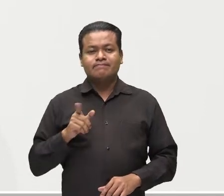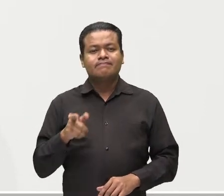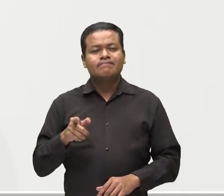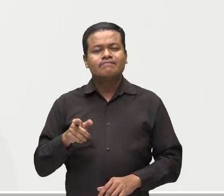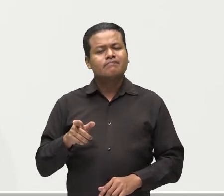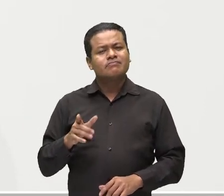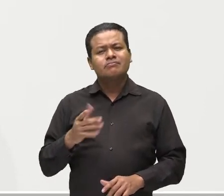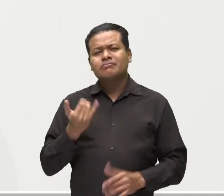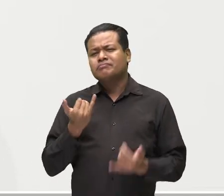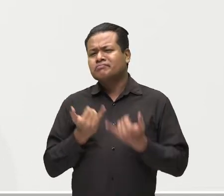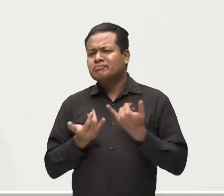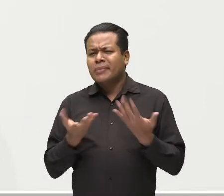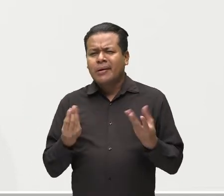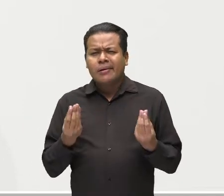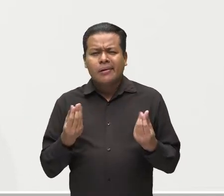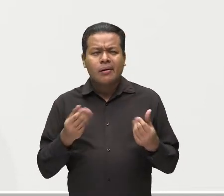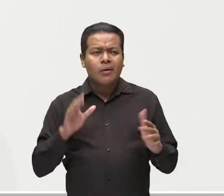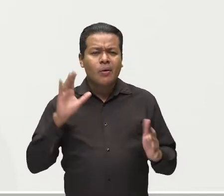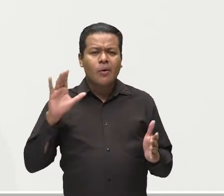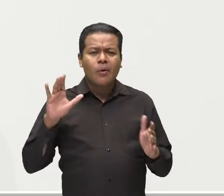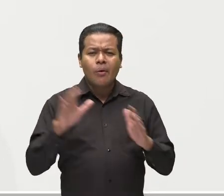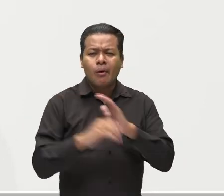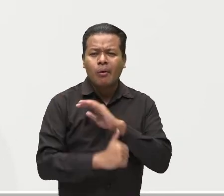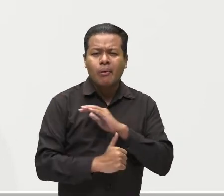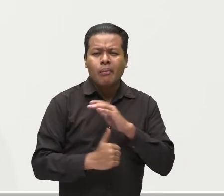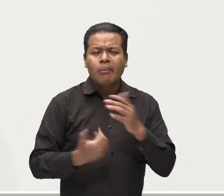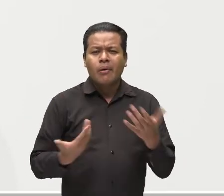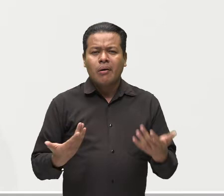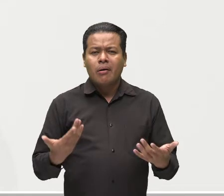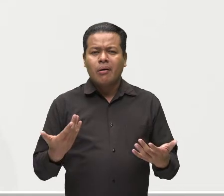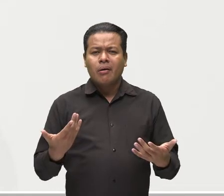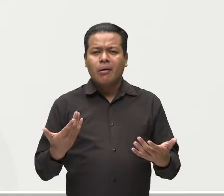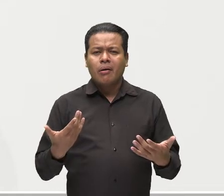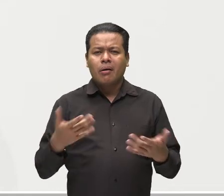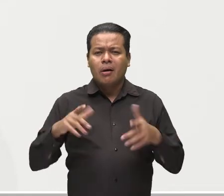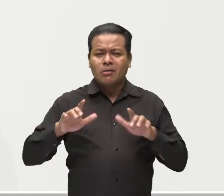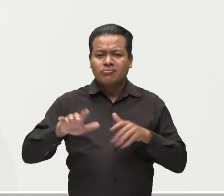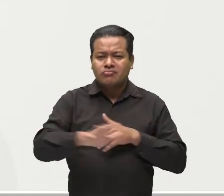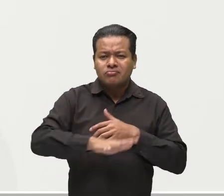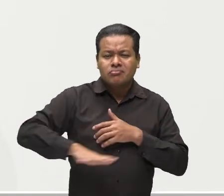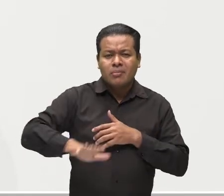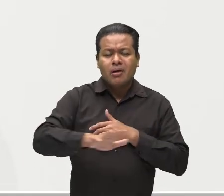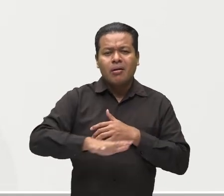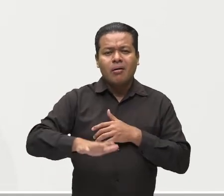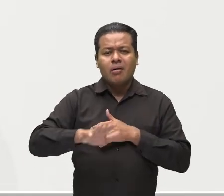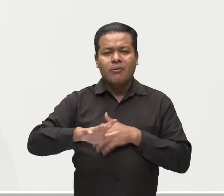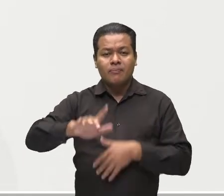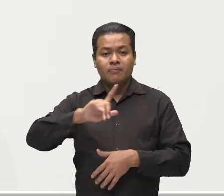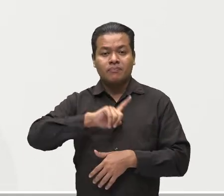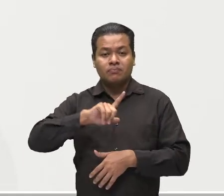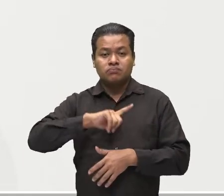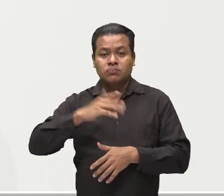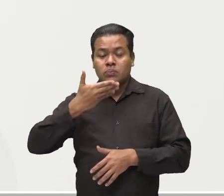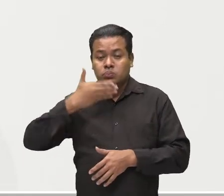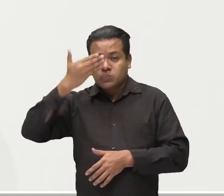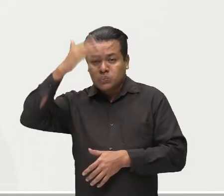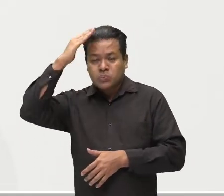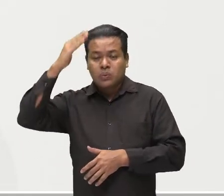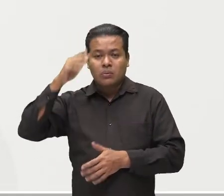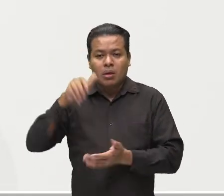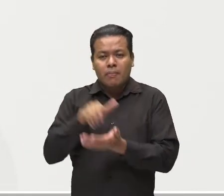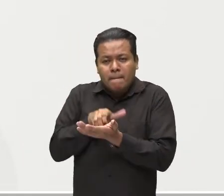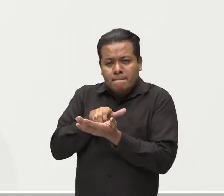como se tivessem tido vários de seus terrenos roubados por Israel, né? Houve vários árabes expulsos